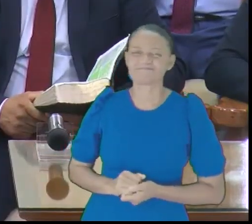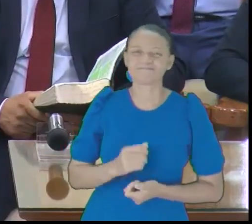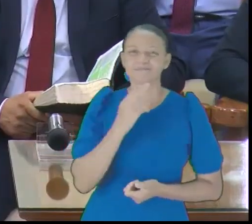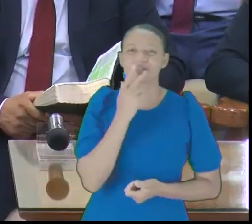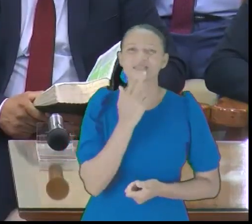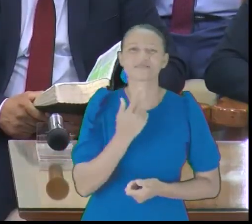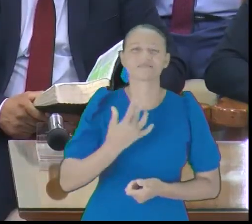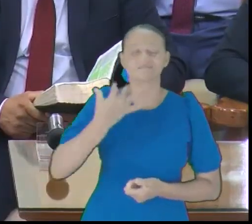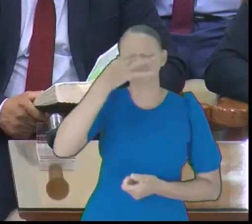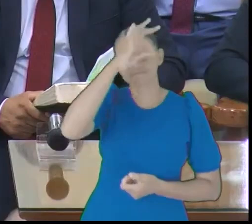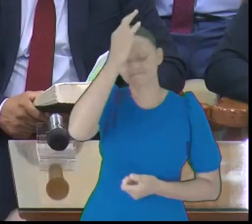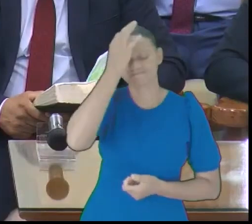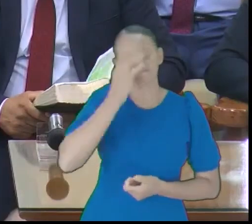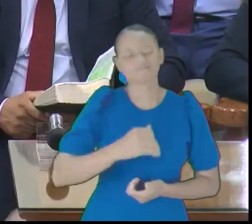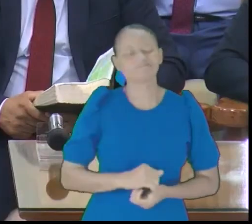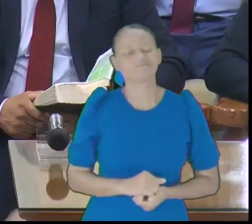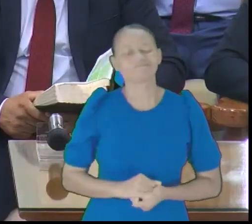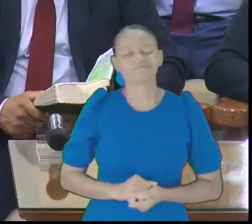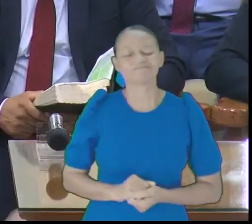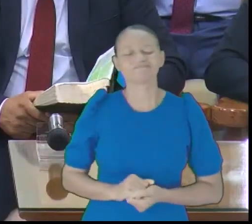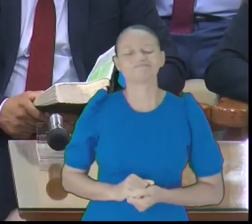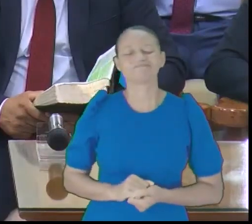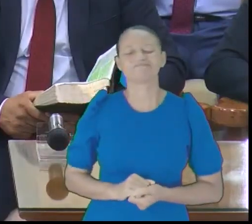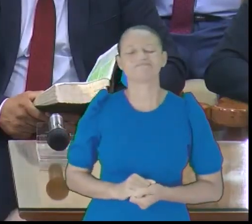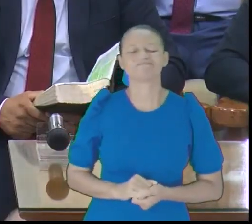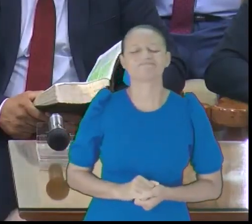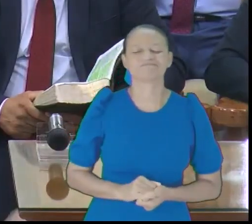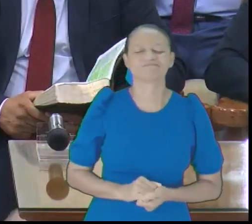Verande revassui de kamasheria.